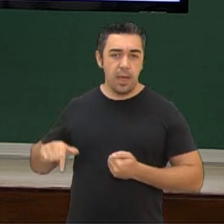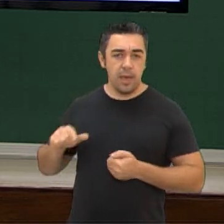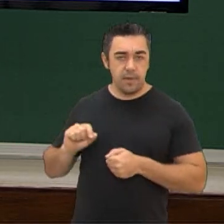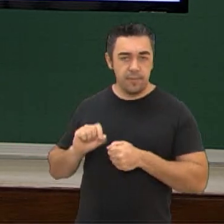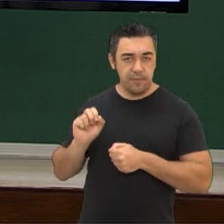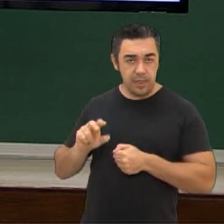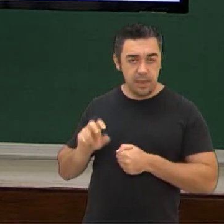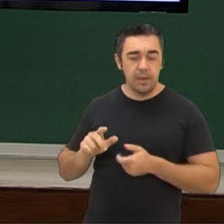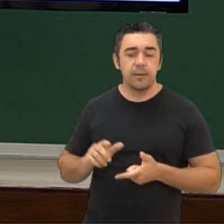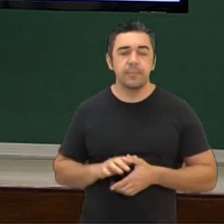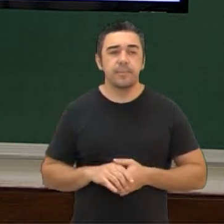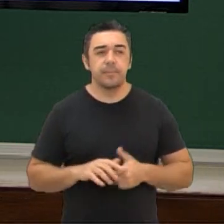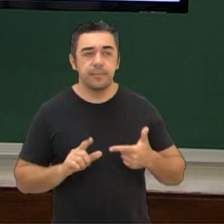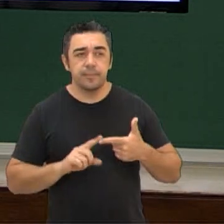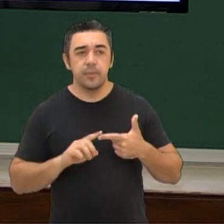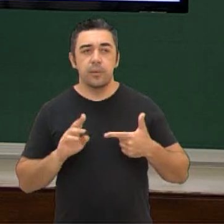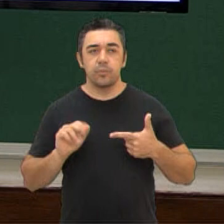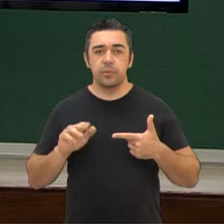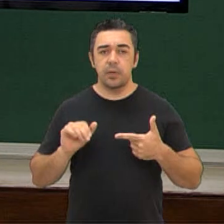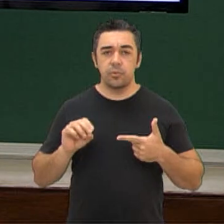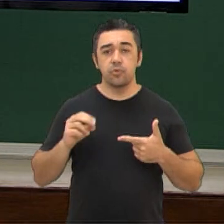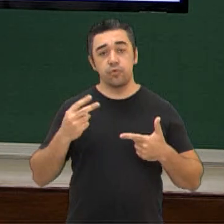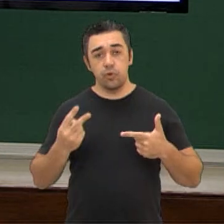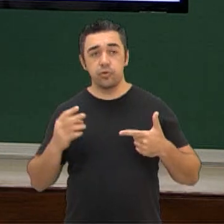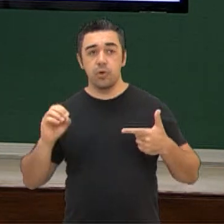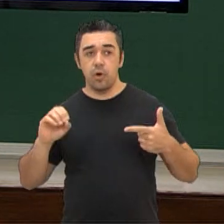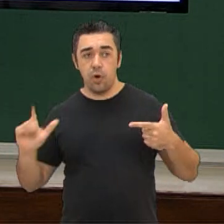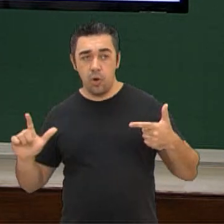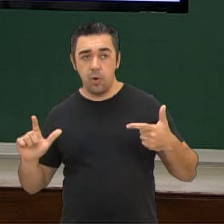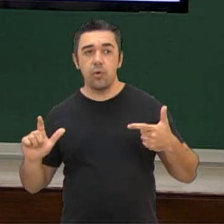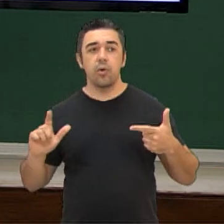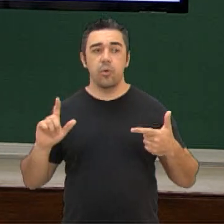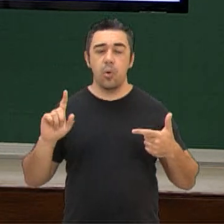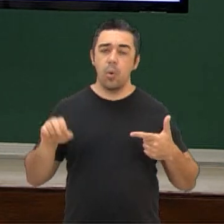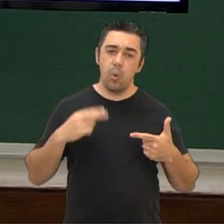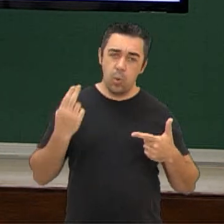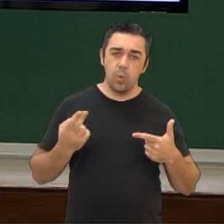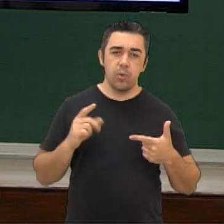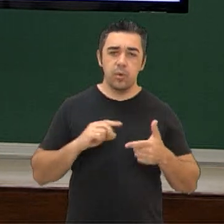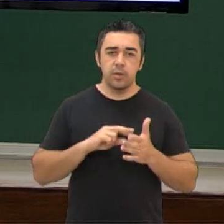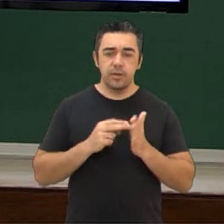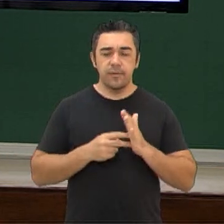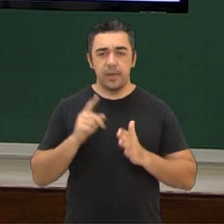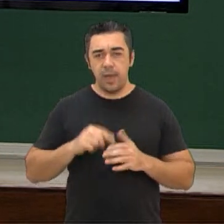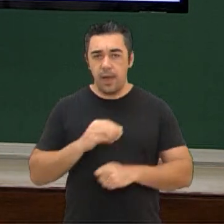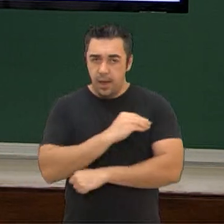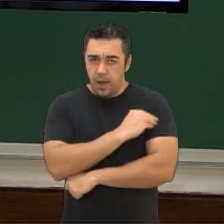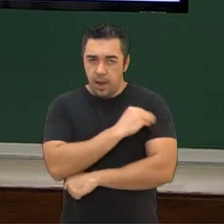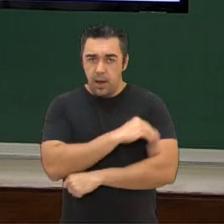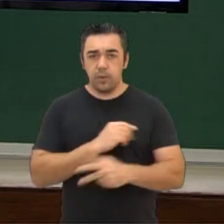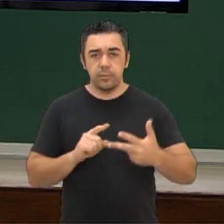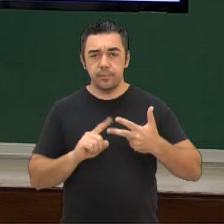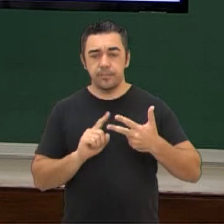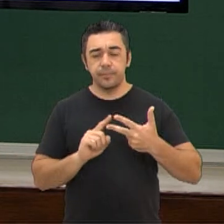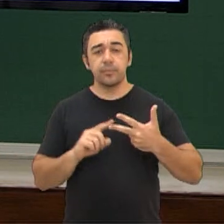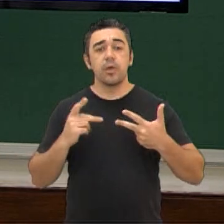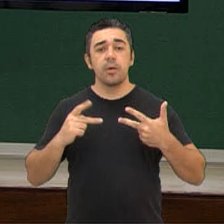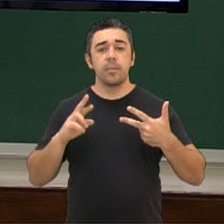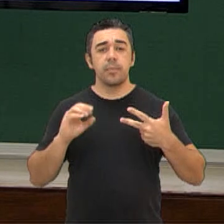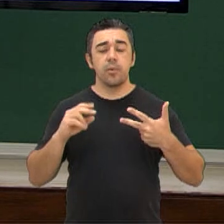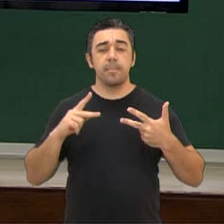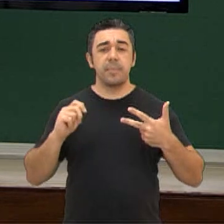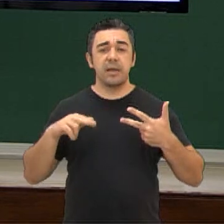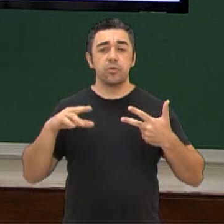que eu tô falando. Butan 2-ol ou butanol 2, certo? É um álcool. E a propanona, que é